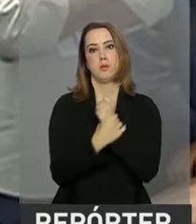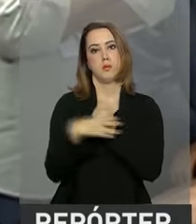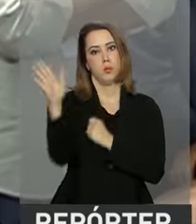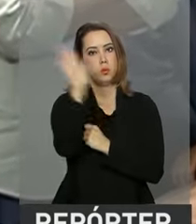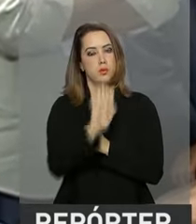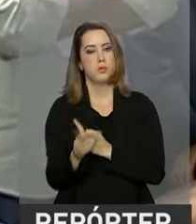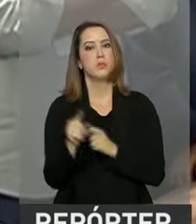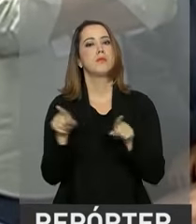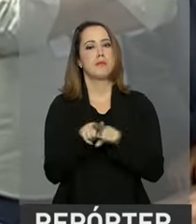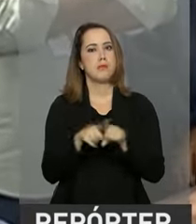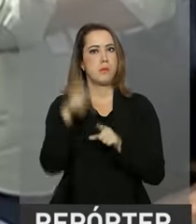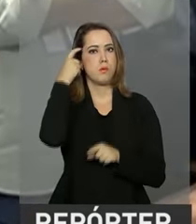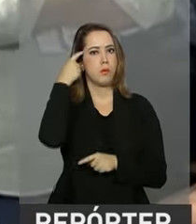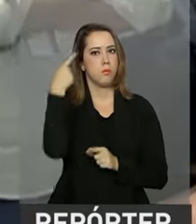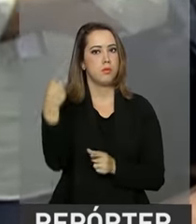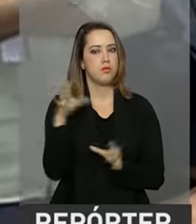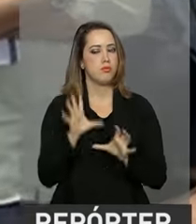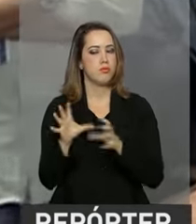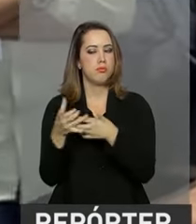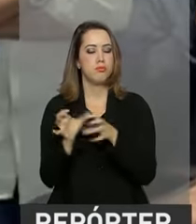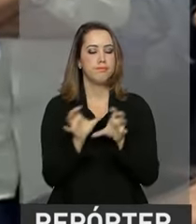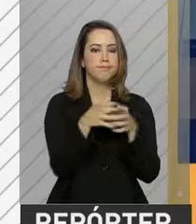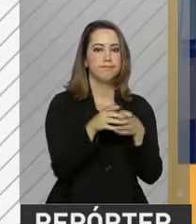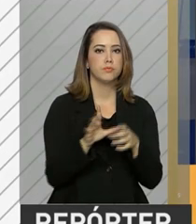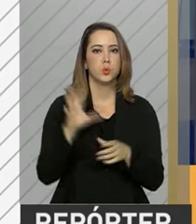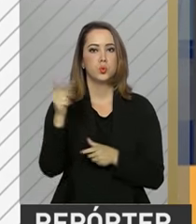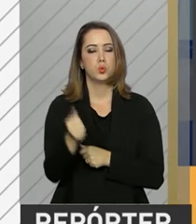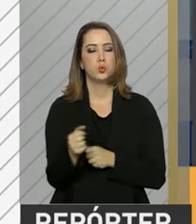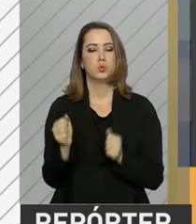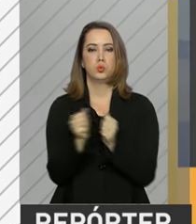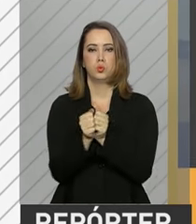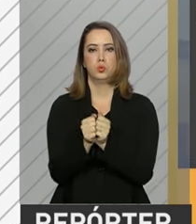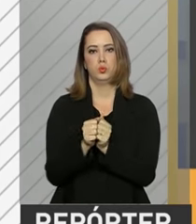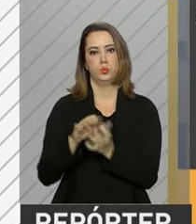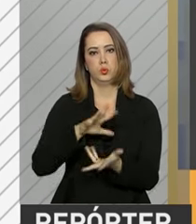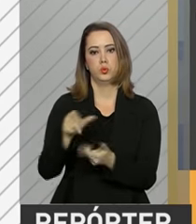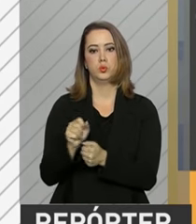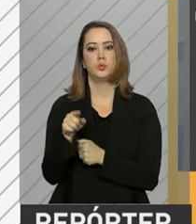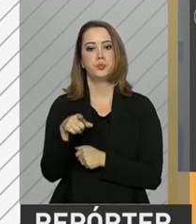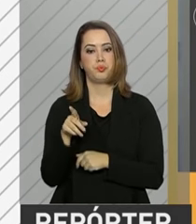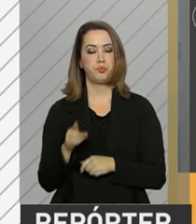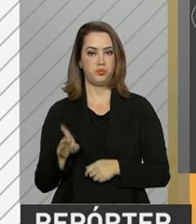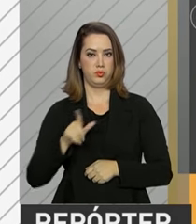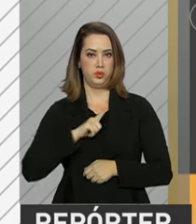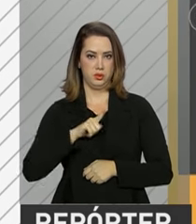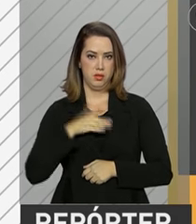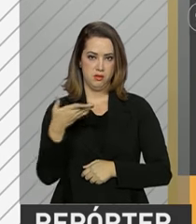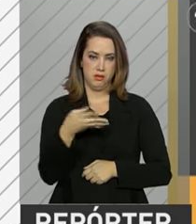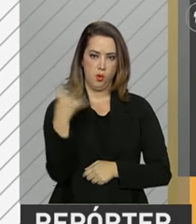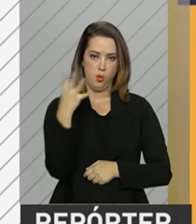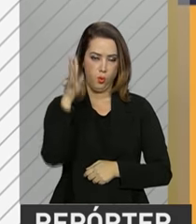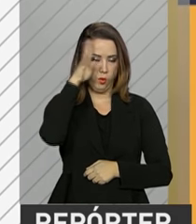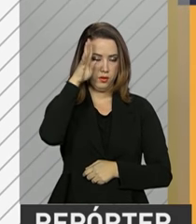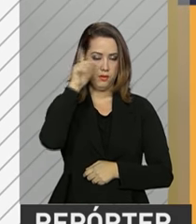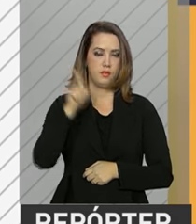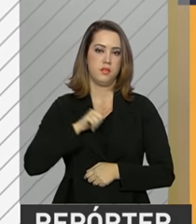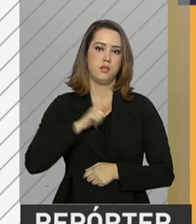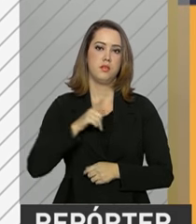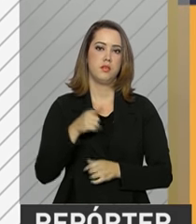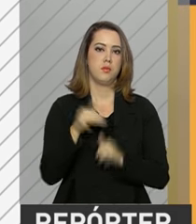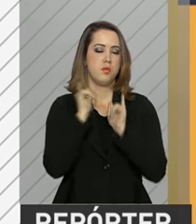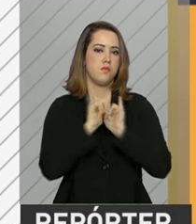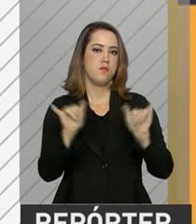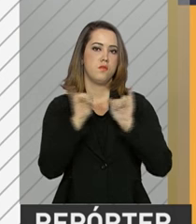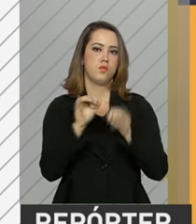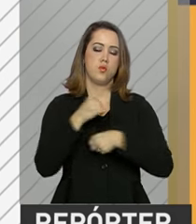né, de inteligência, né, em cooperação com com as agências do mundo todo. Nesta quarta-feira também foi lançada uma página na internet para orientar